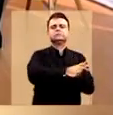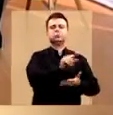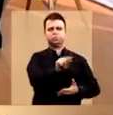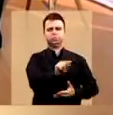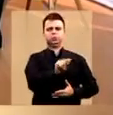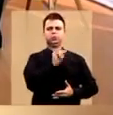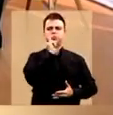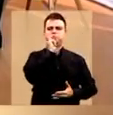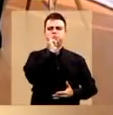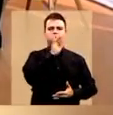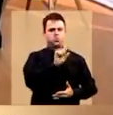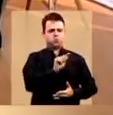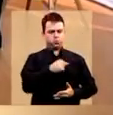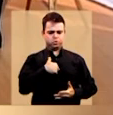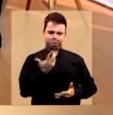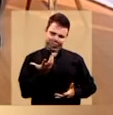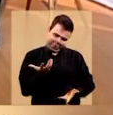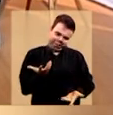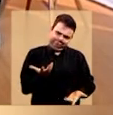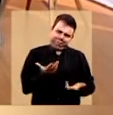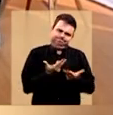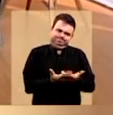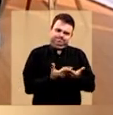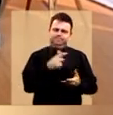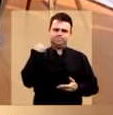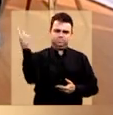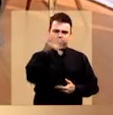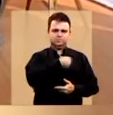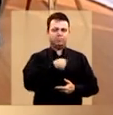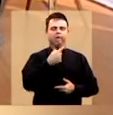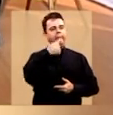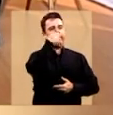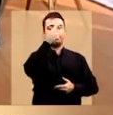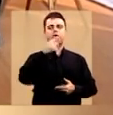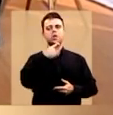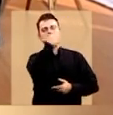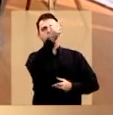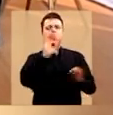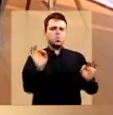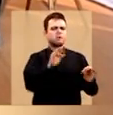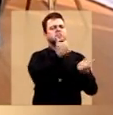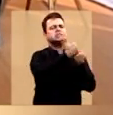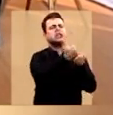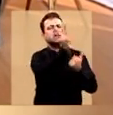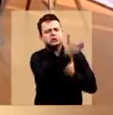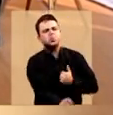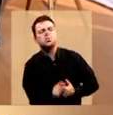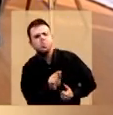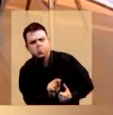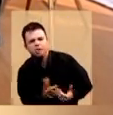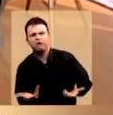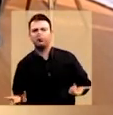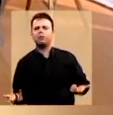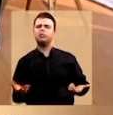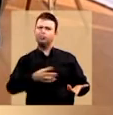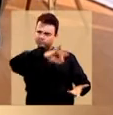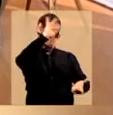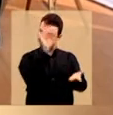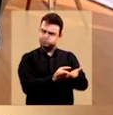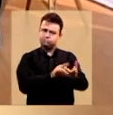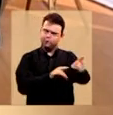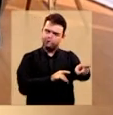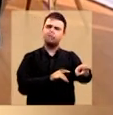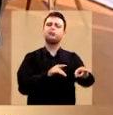outro processo discriminatório, nós não gostaríamos que não fosse assim, que é passar por esses processos de seleção. Quem é o gerente? Não é um ser abstrato, ele é,